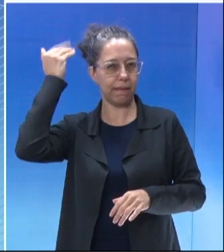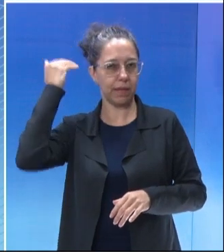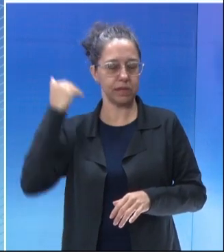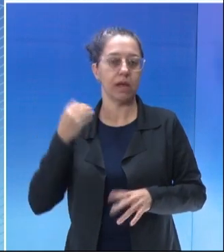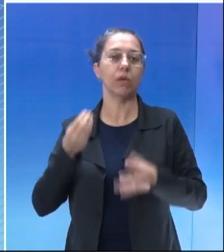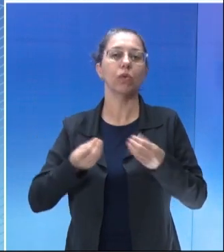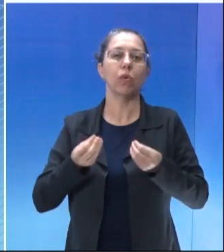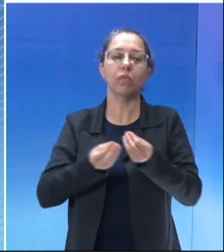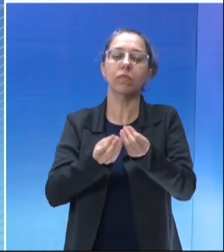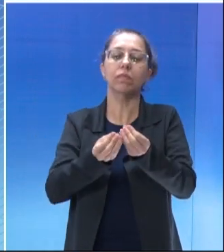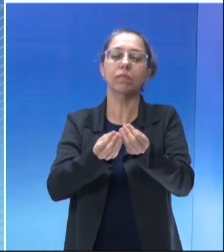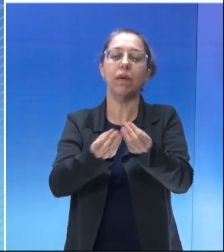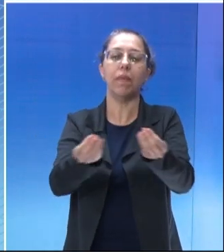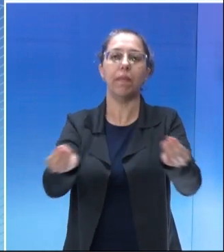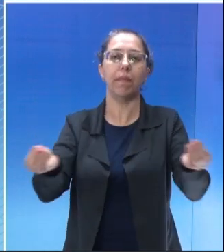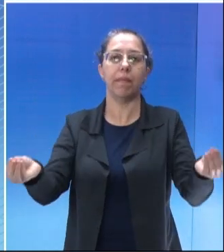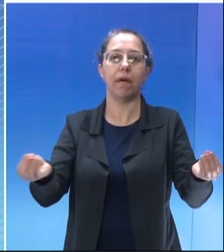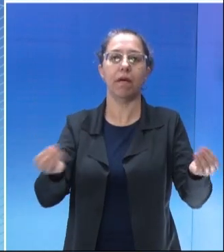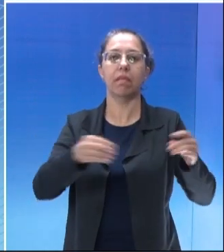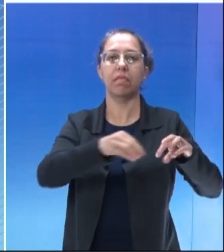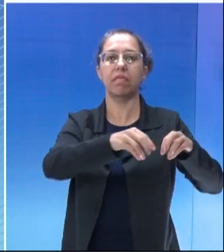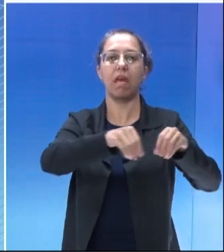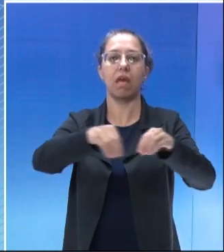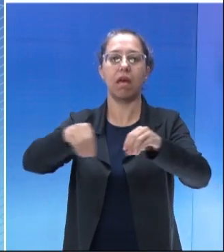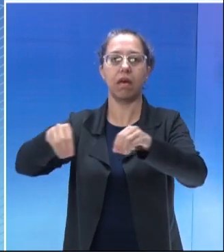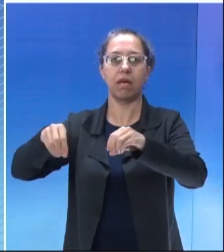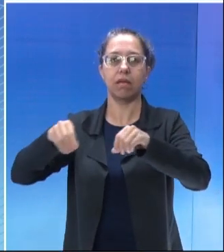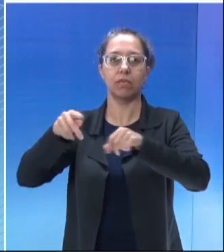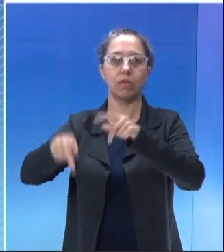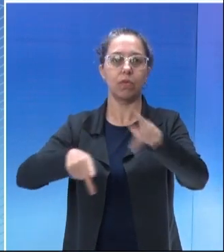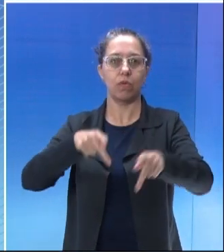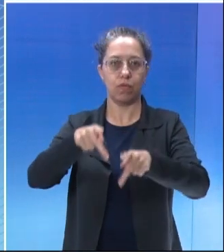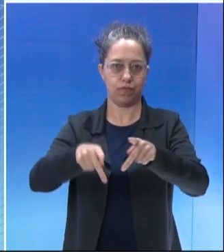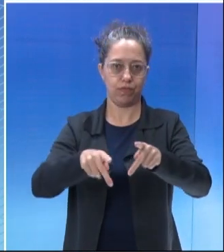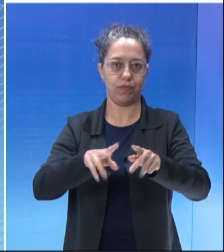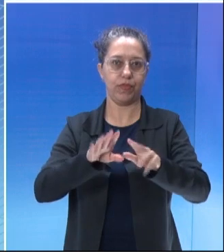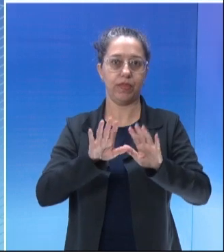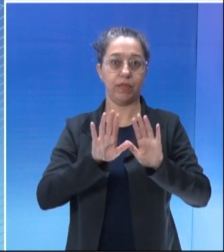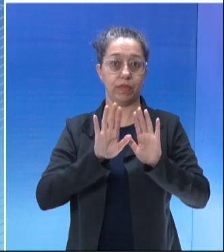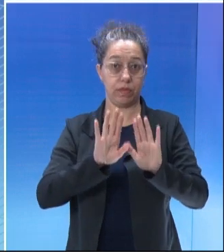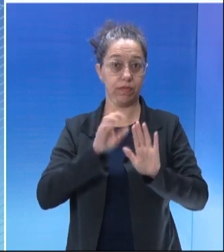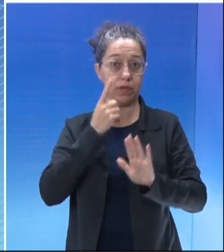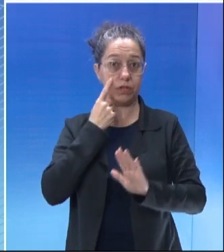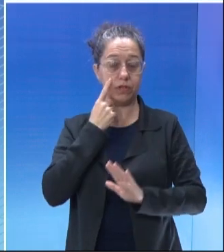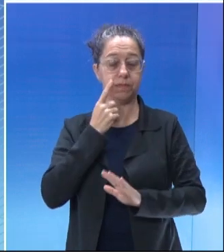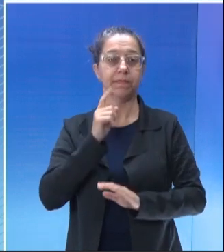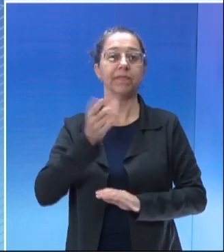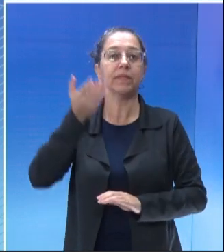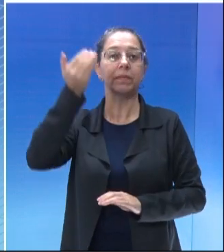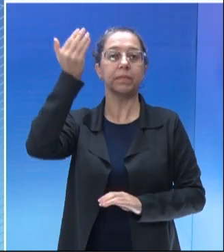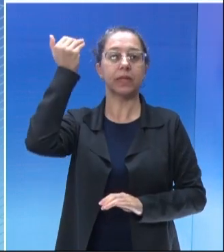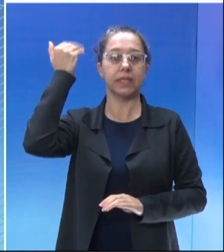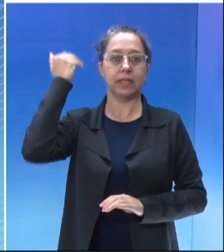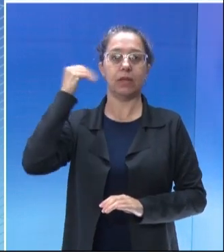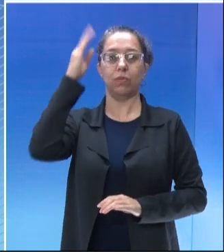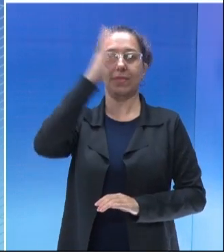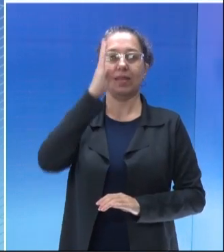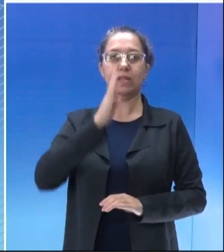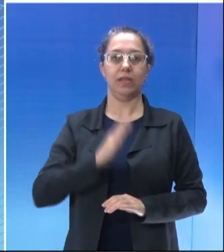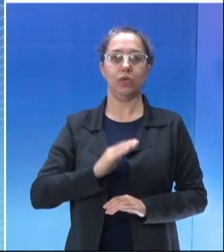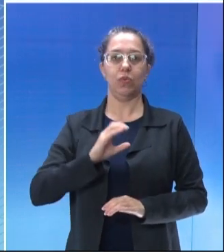terras. Vejamos que, na época do Brasil colônia, quando os portugueses aqui